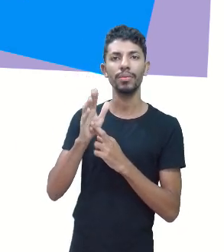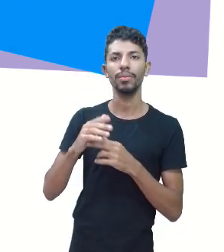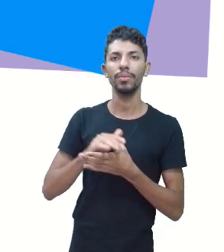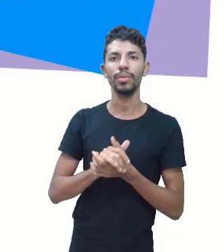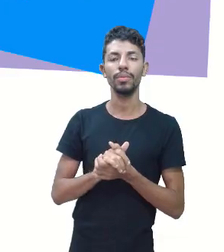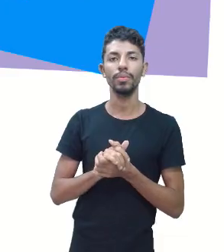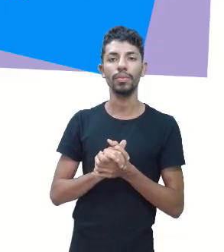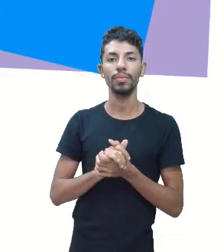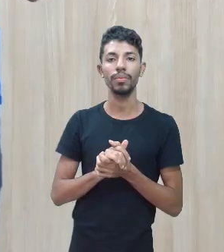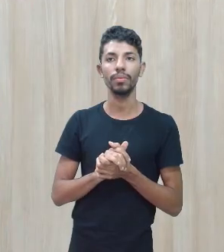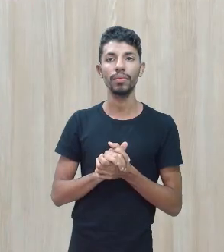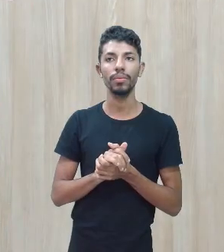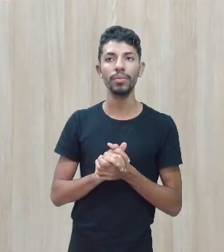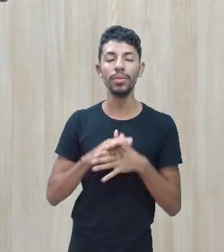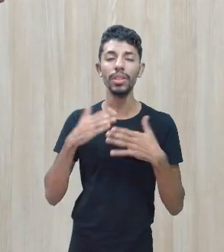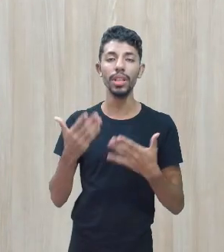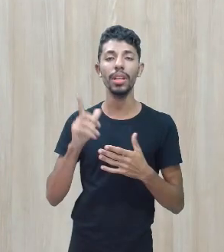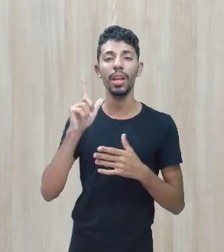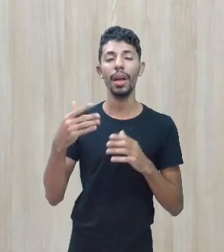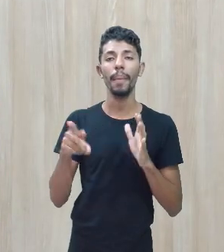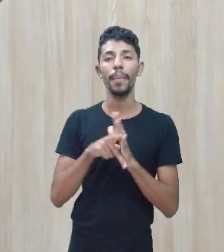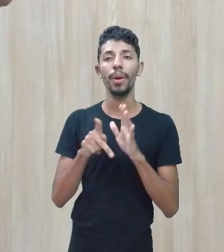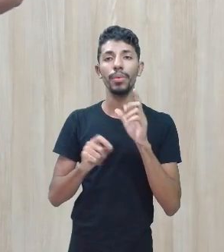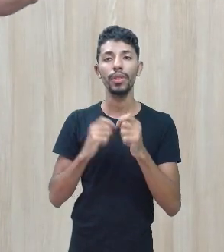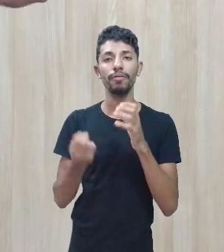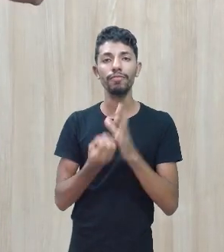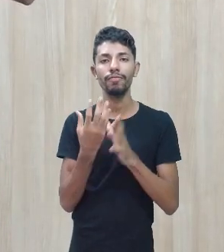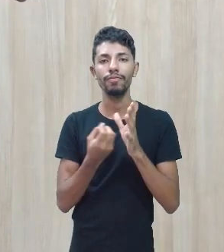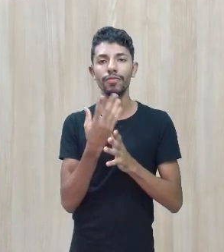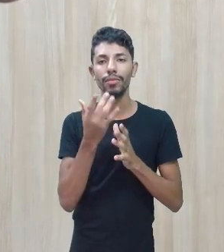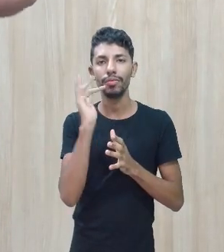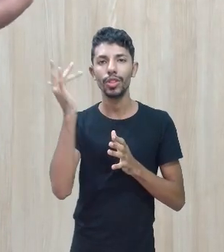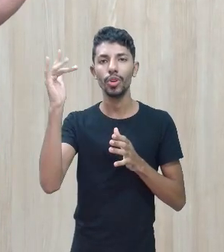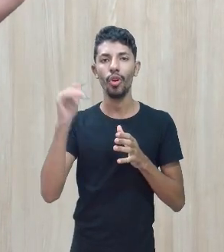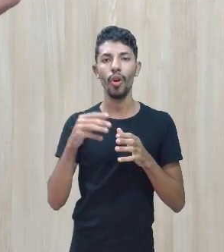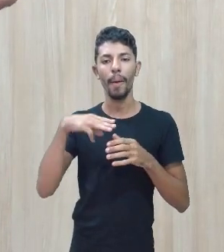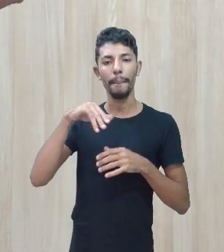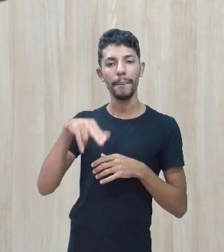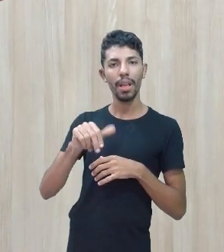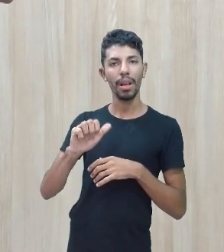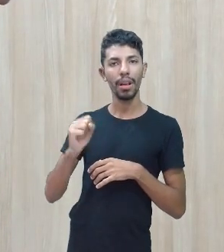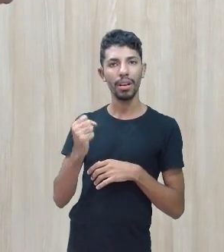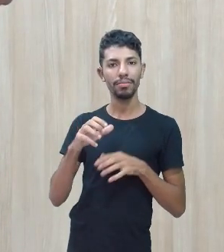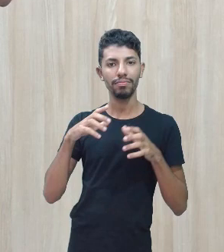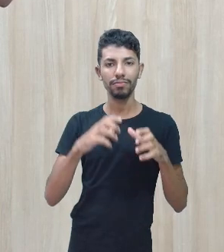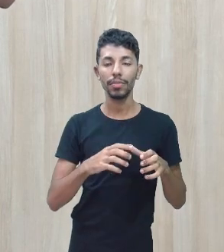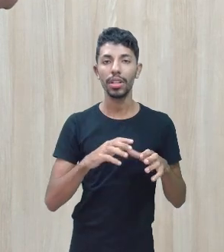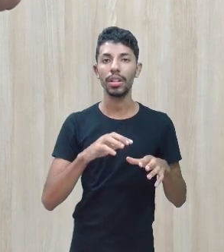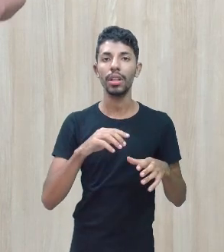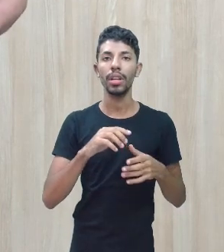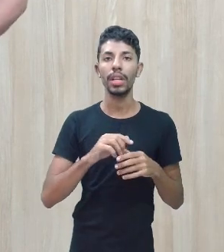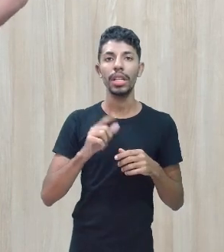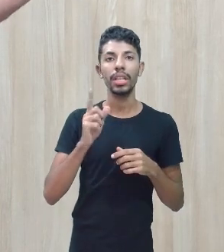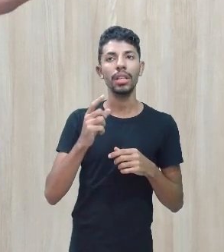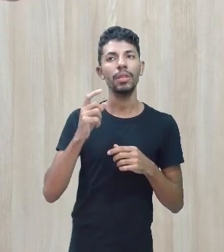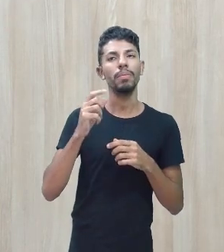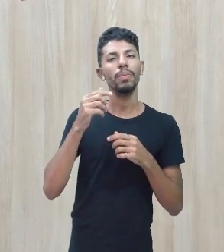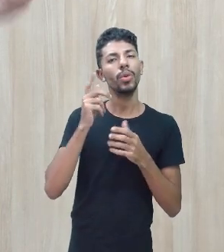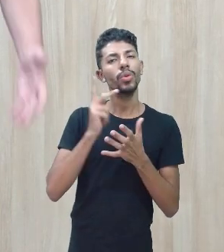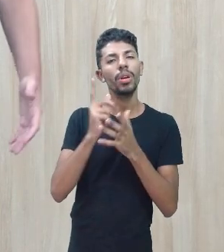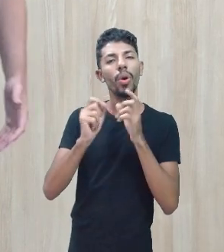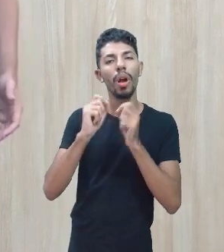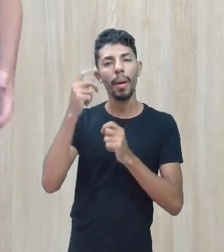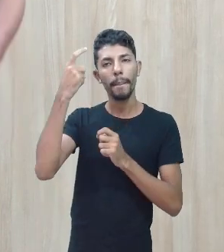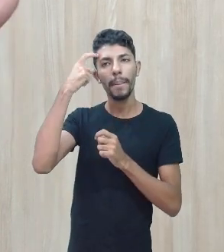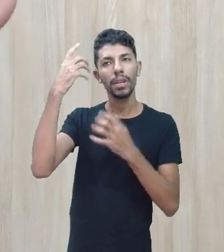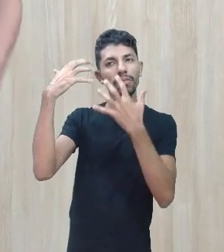dos interesses dos produtores de ouro, das regiões das minas, dos comerciantes, e não necessariamente de se pensar a construção